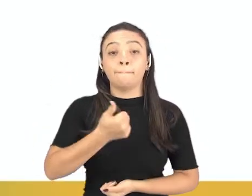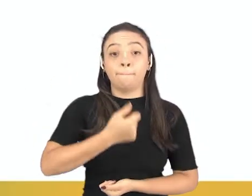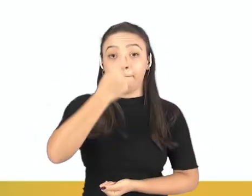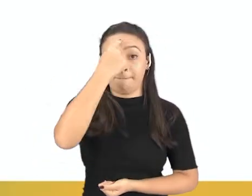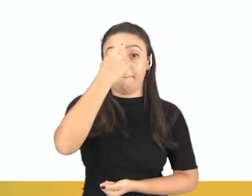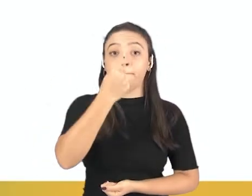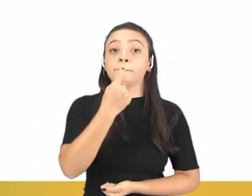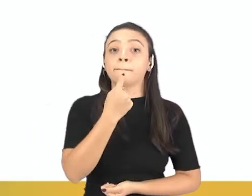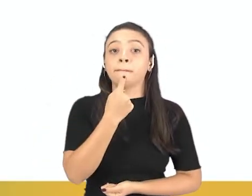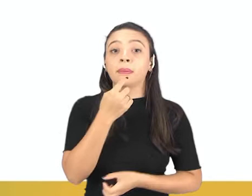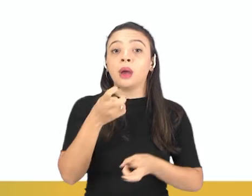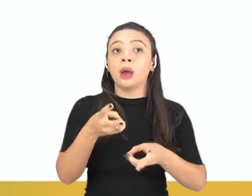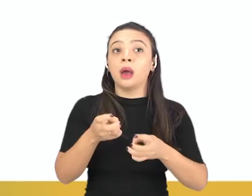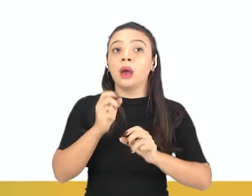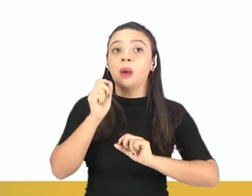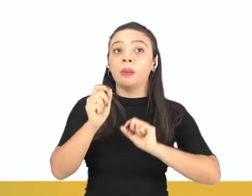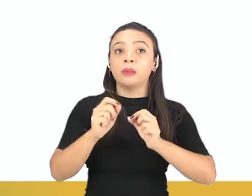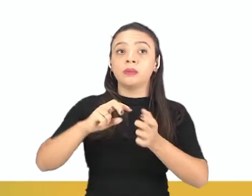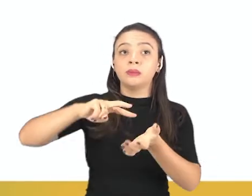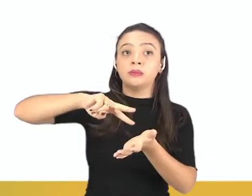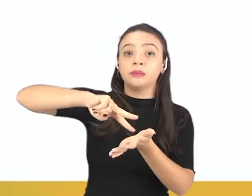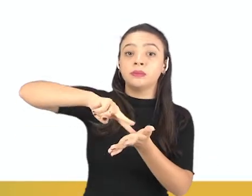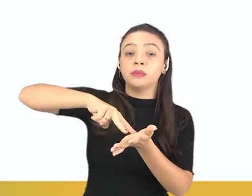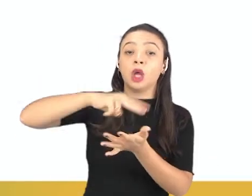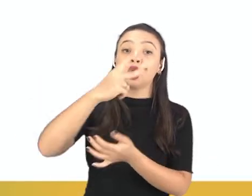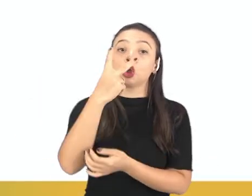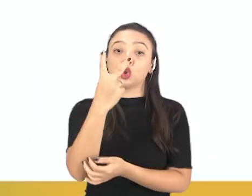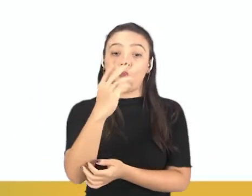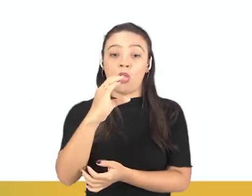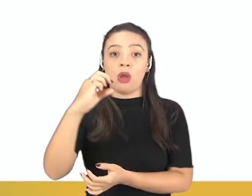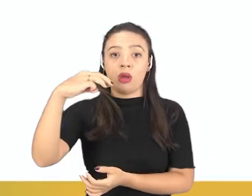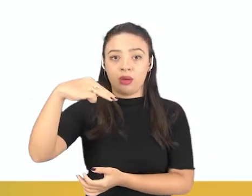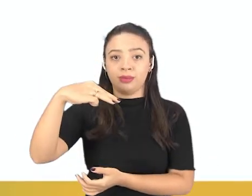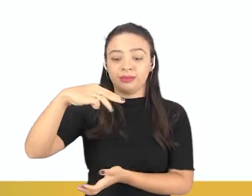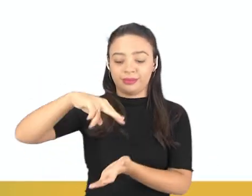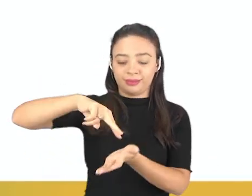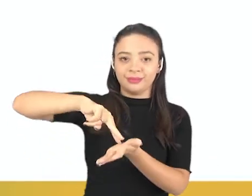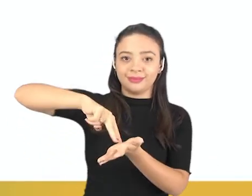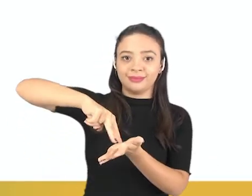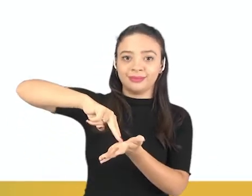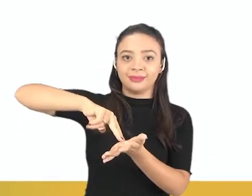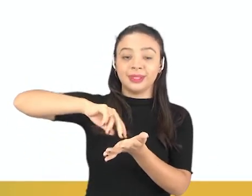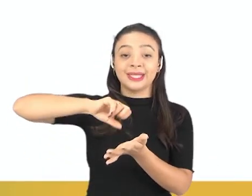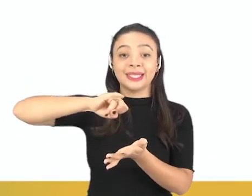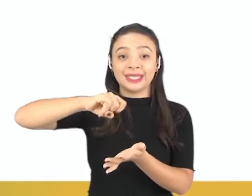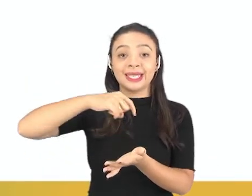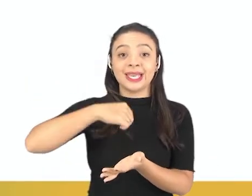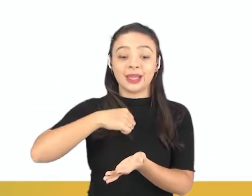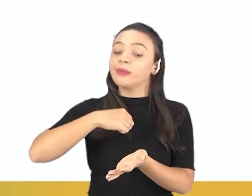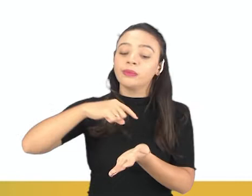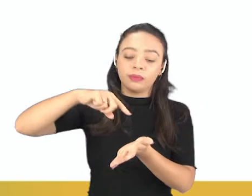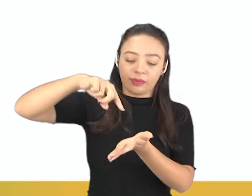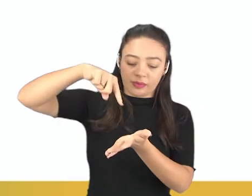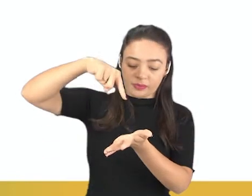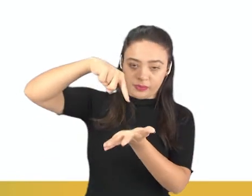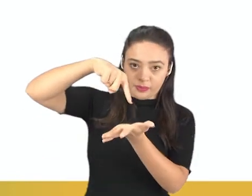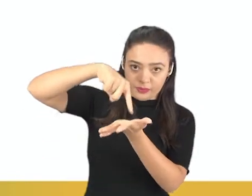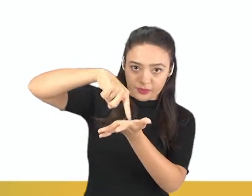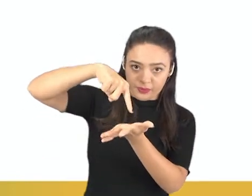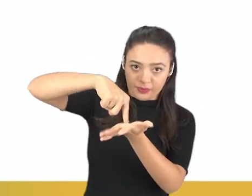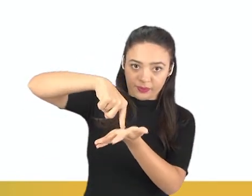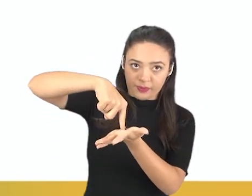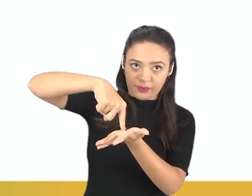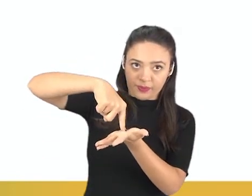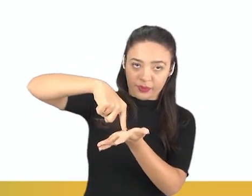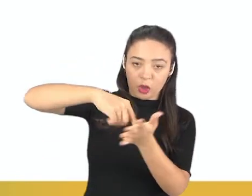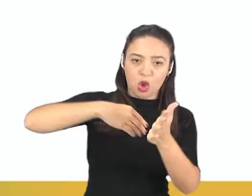1º imagem você vê que o compasso tá com uma abertura de 2 cm então seu fixo essa ponta seca e